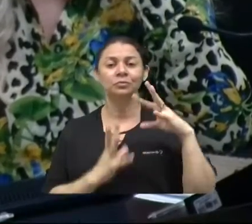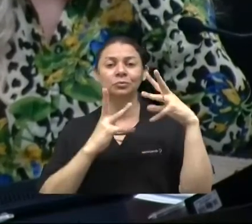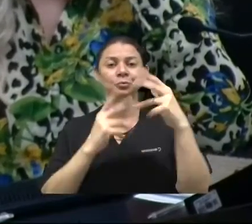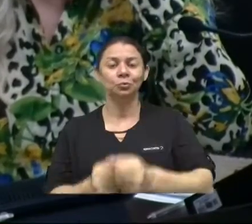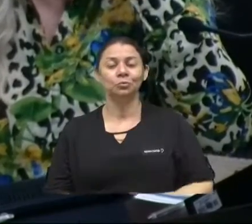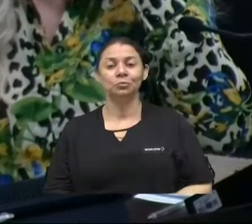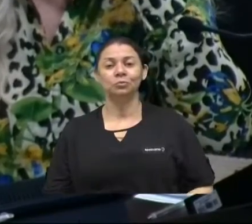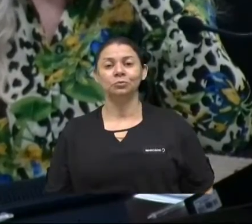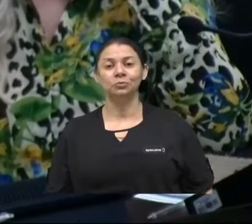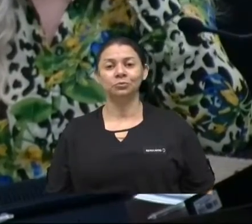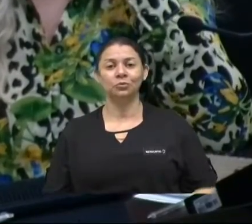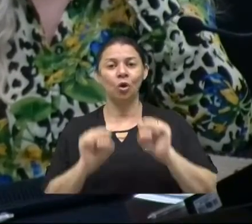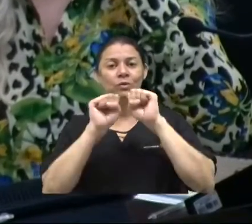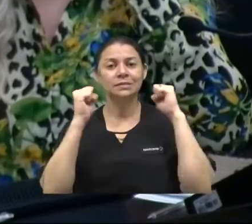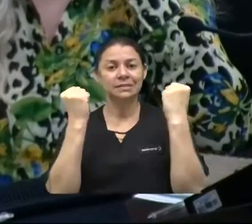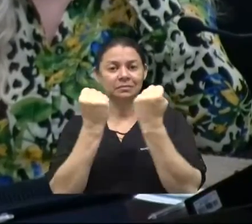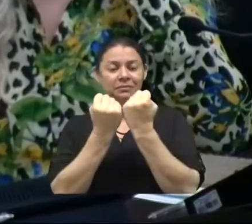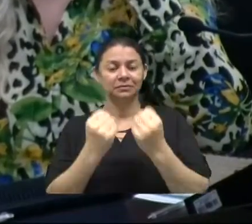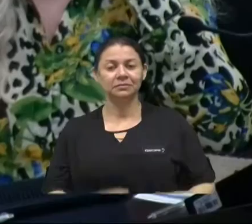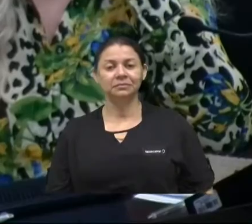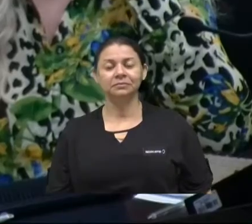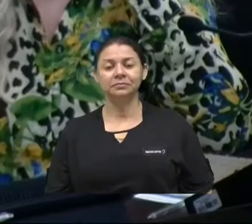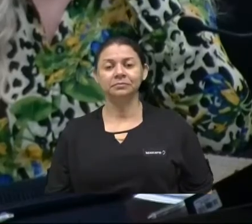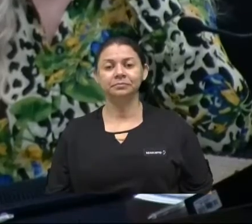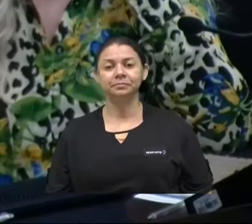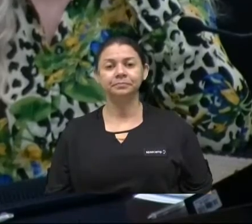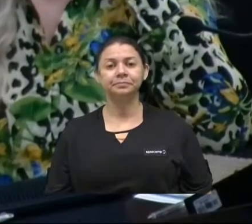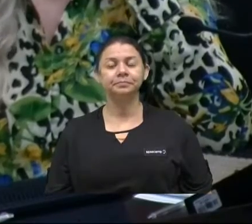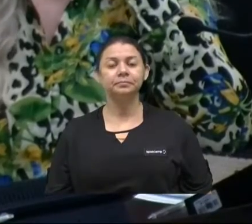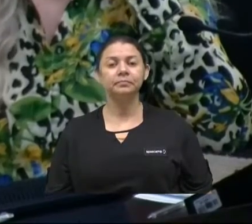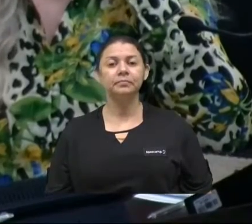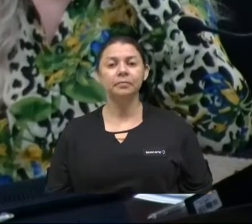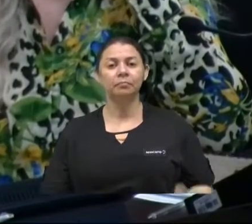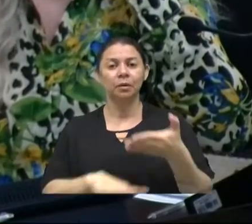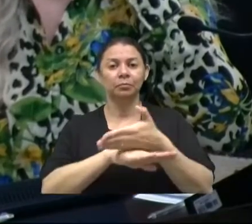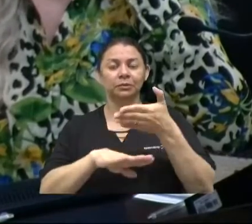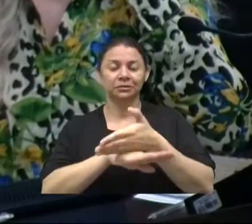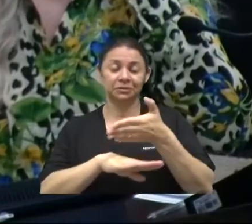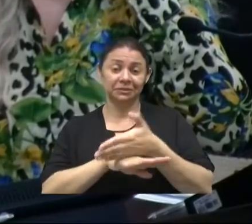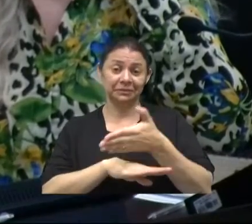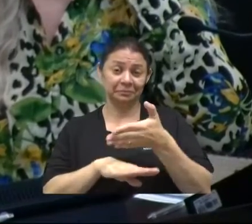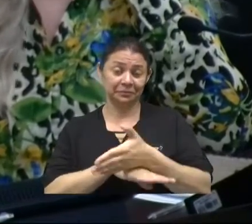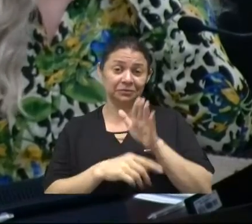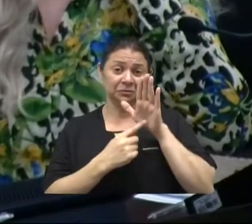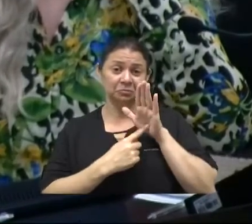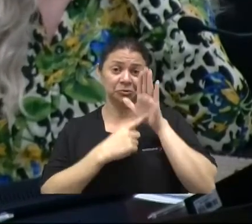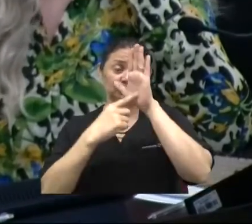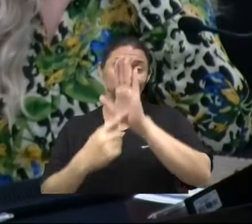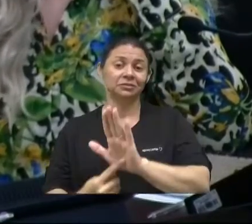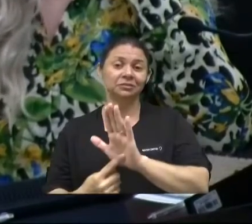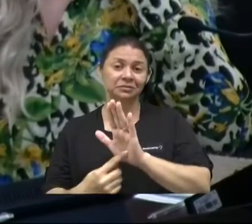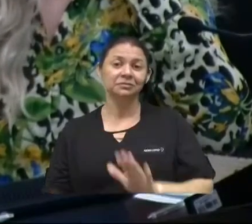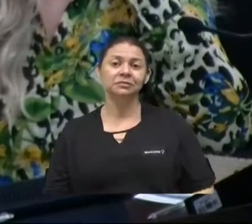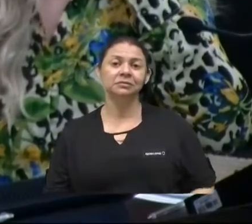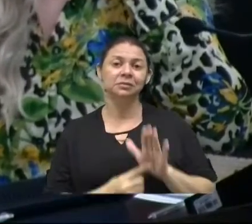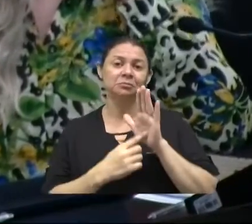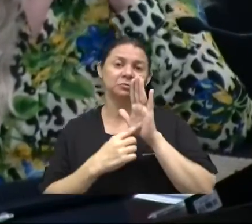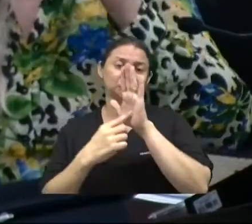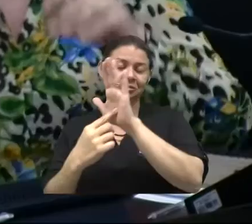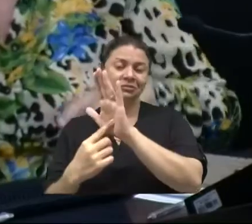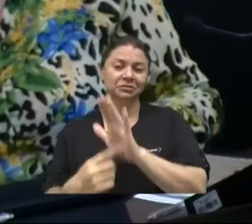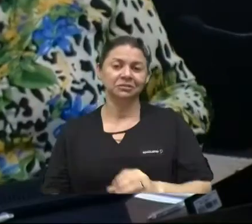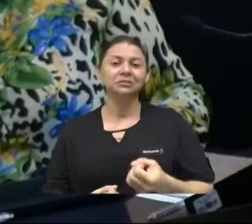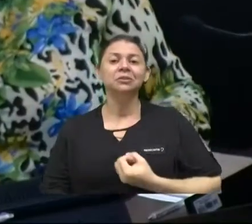um novo seminário, onde estaremos colocando aí essas autoridades para expor sobre esses assuntos, para que possamos